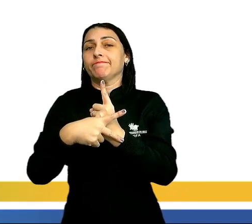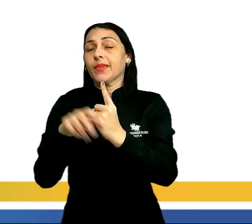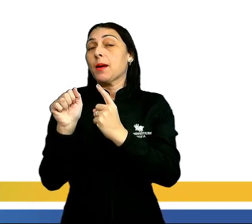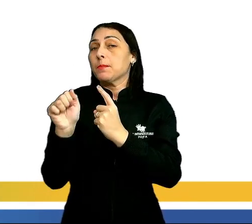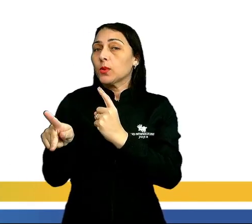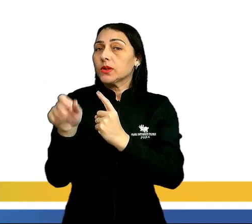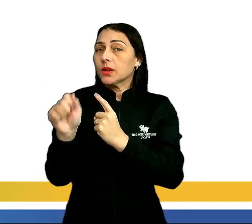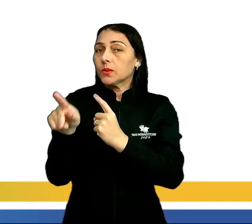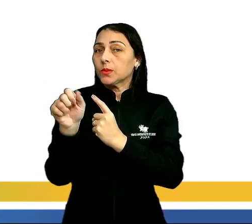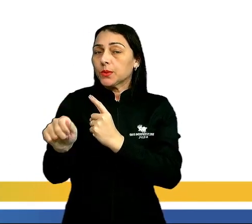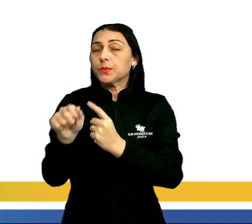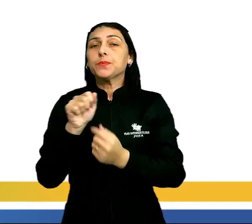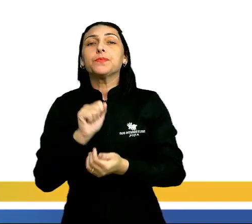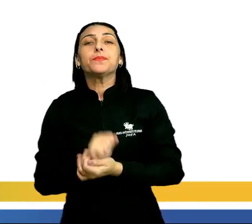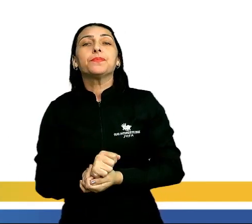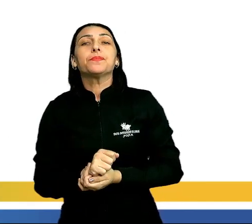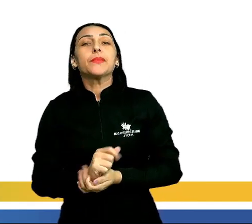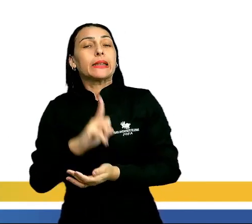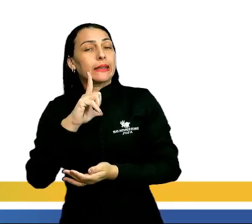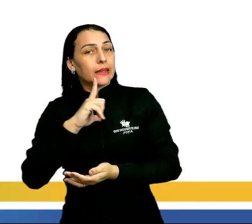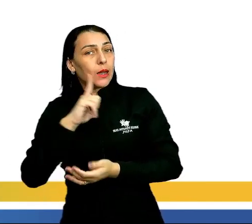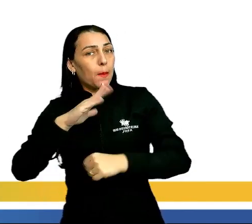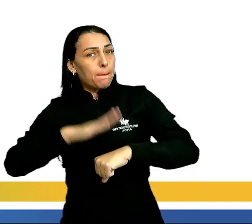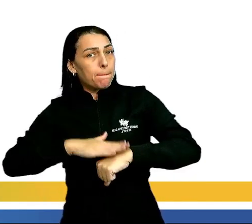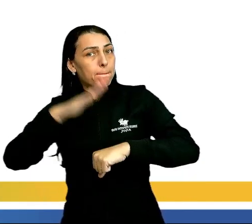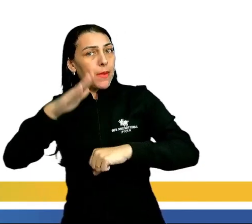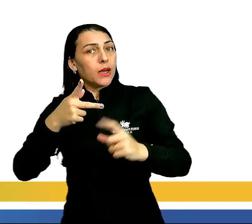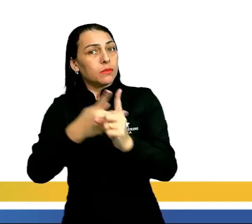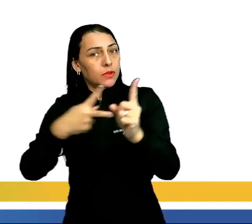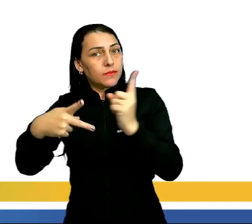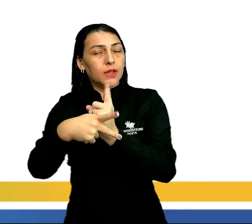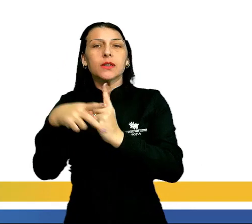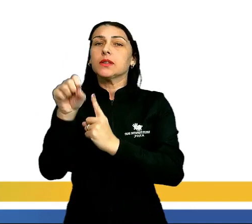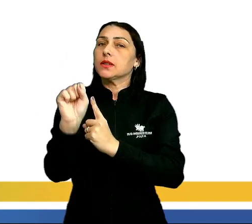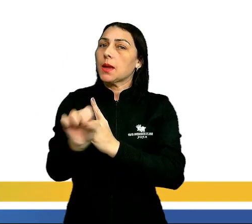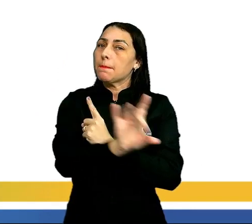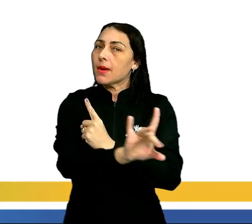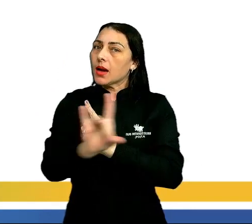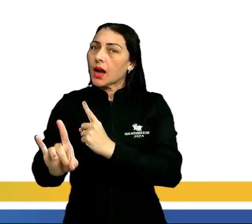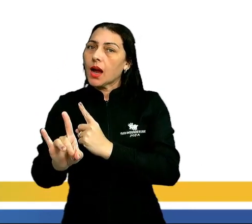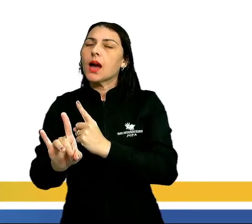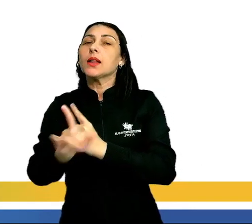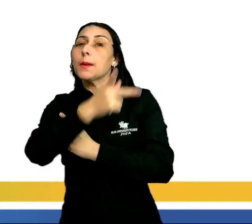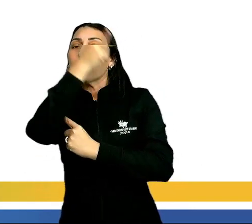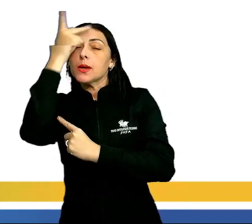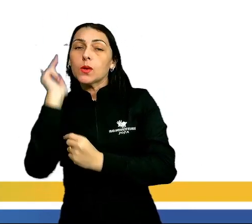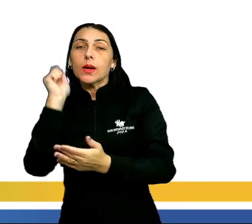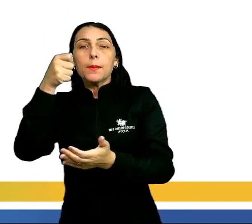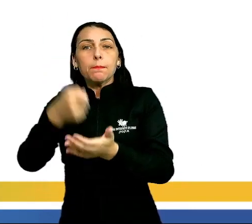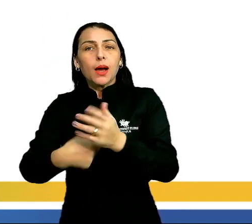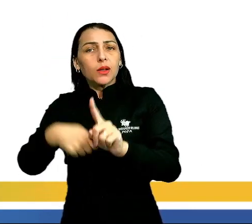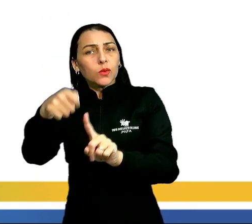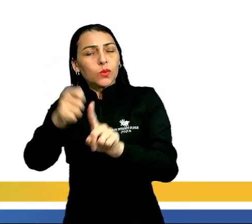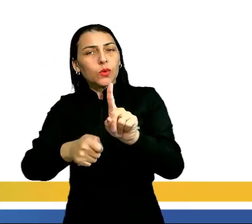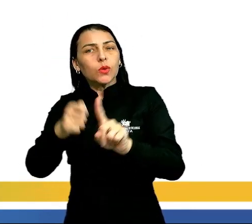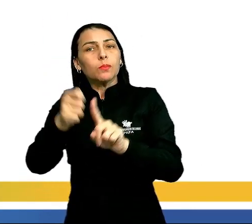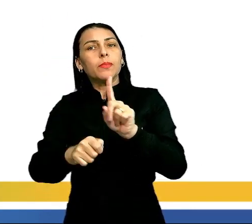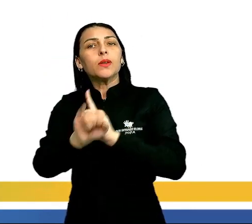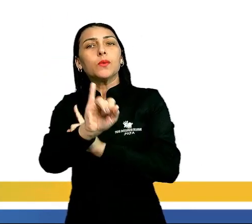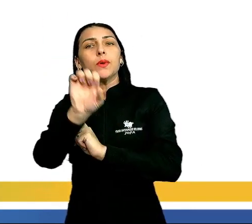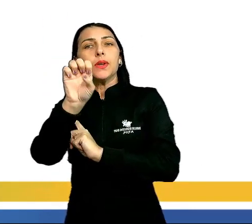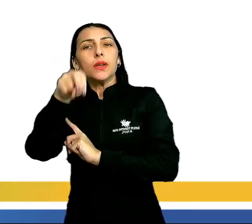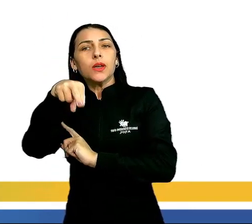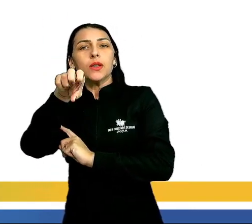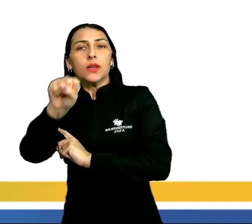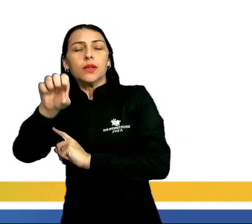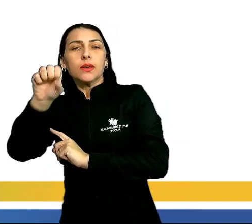a aposentadoria. Então, teremos mais previdenciários para cada contribuinte, que abrangem aí a população